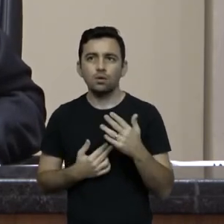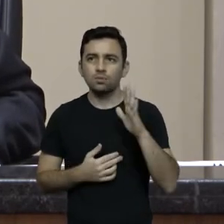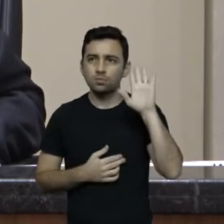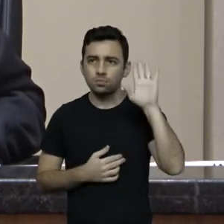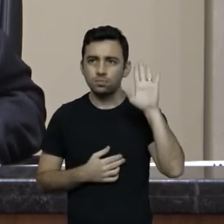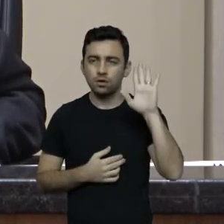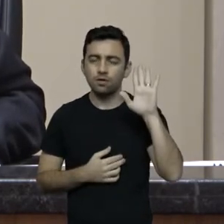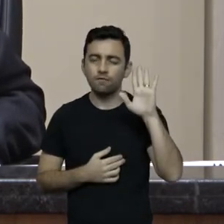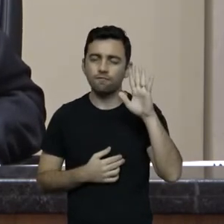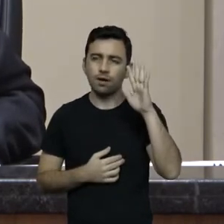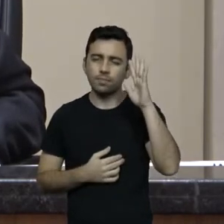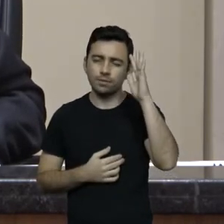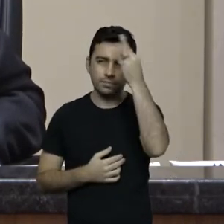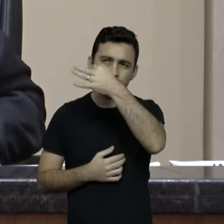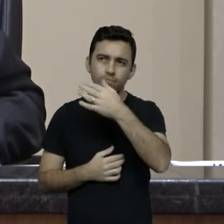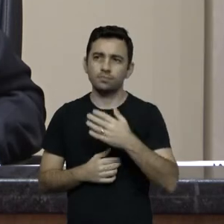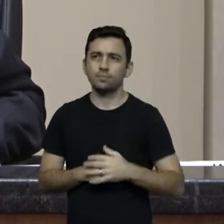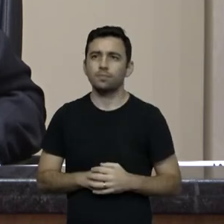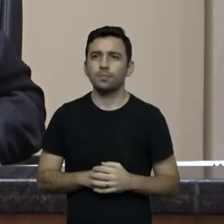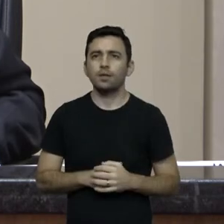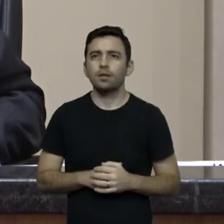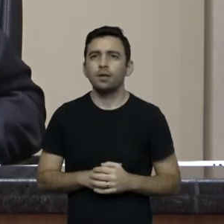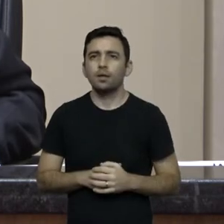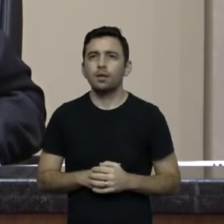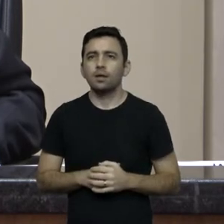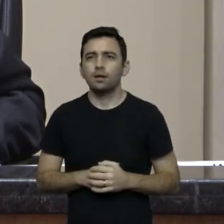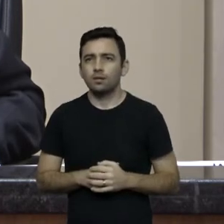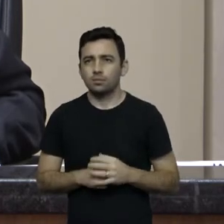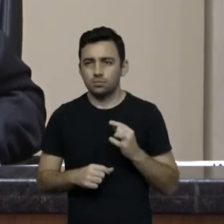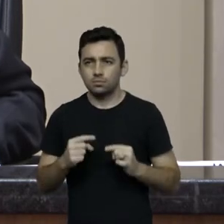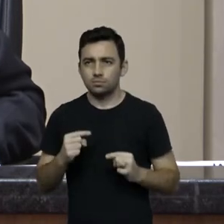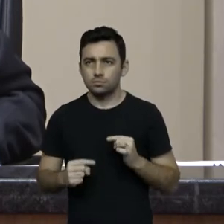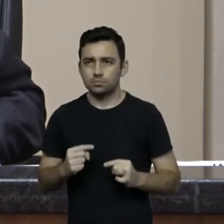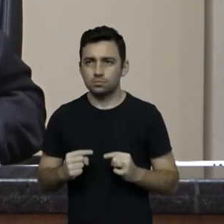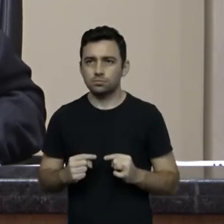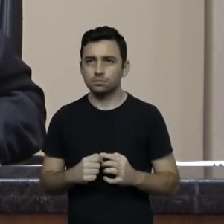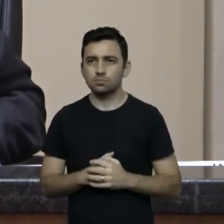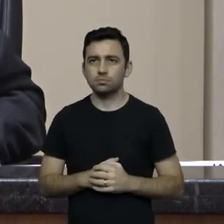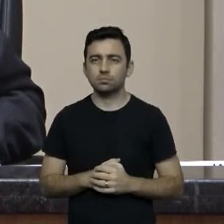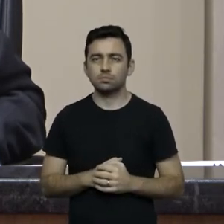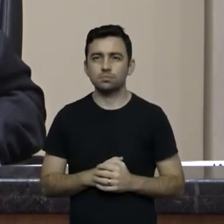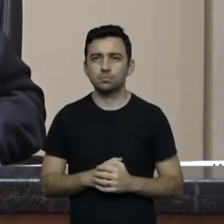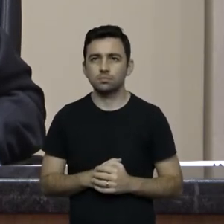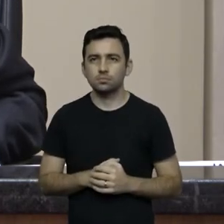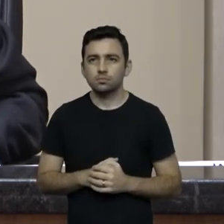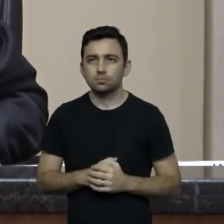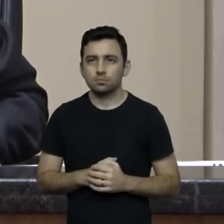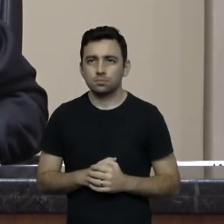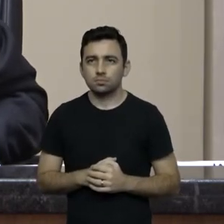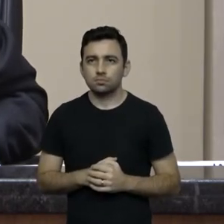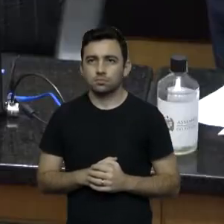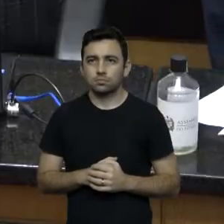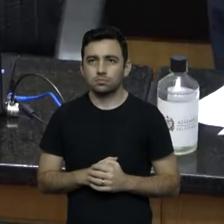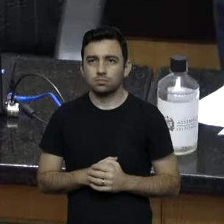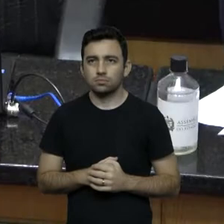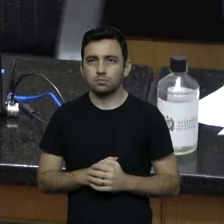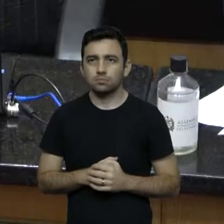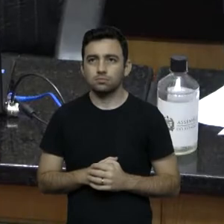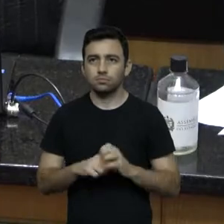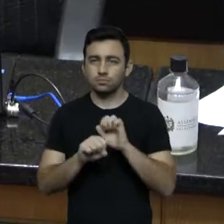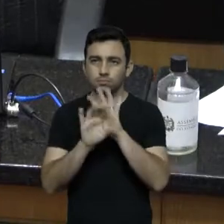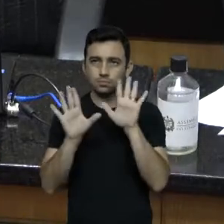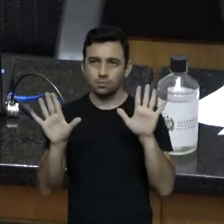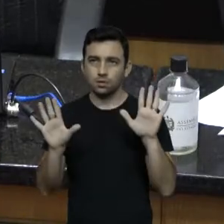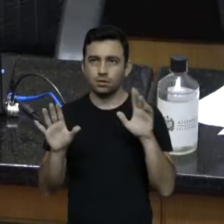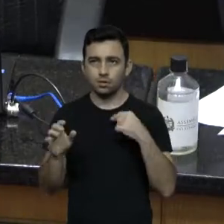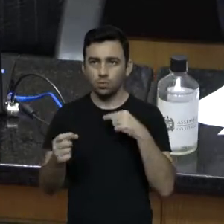Fabiano quer discutir e Pedirei o deputado falando se iniciar questão de esclarecimento por serem